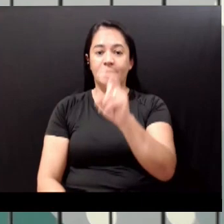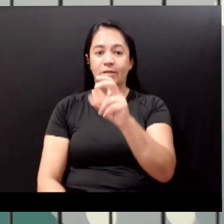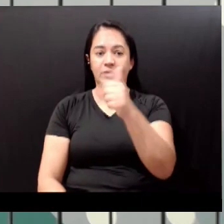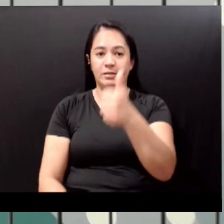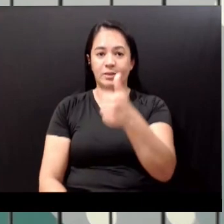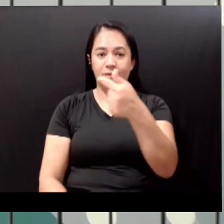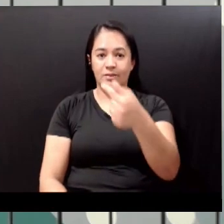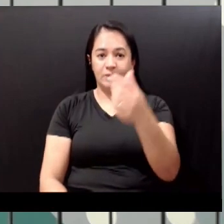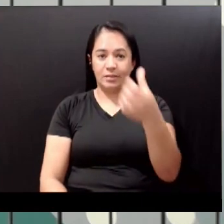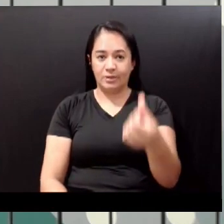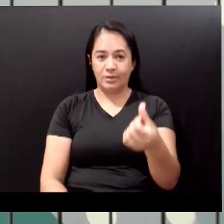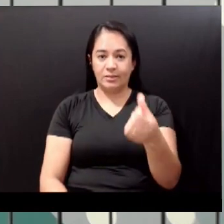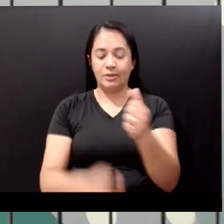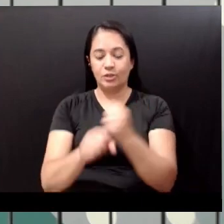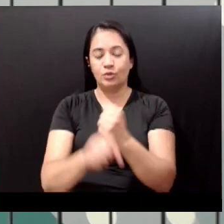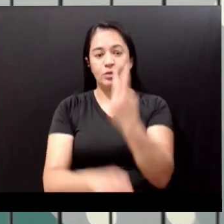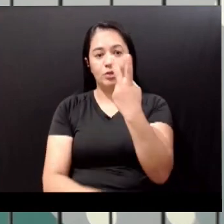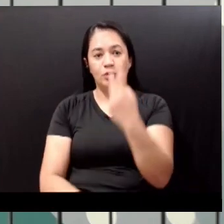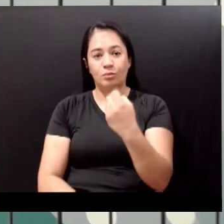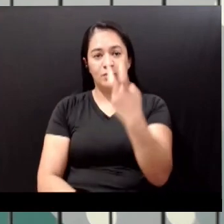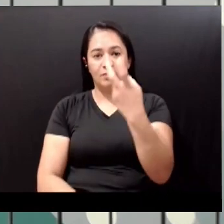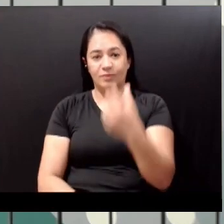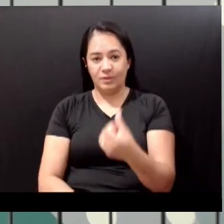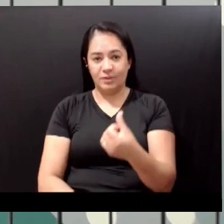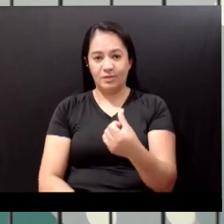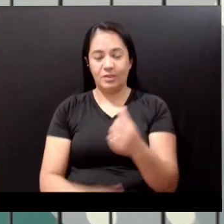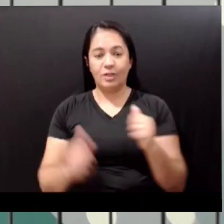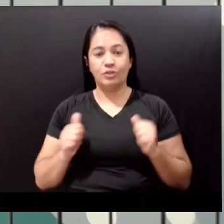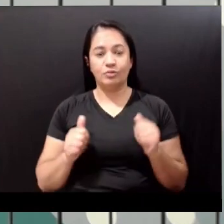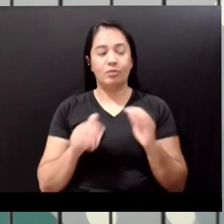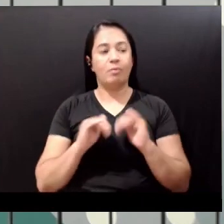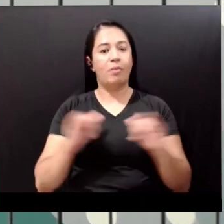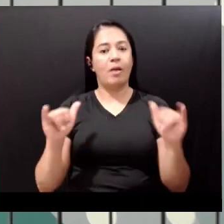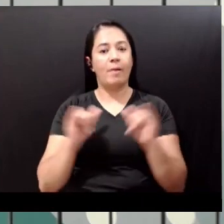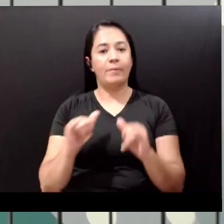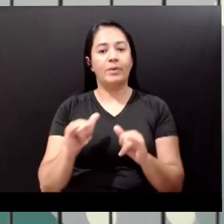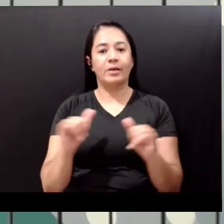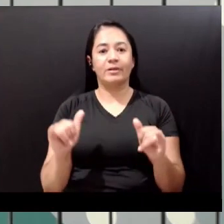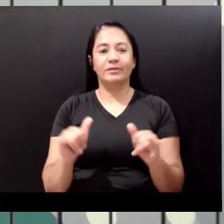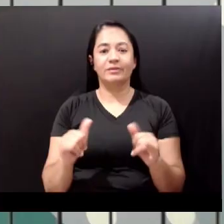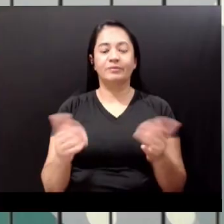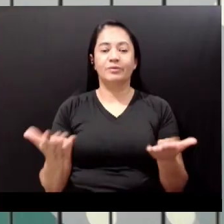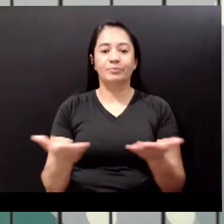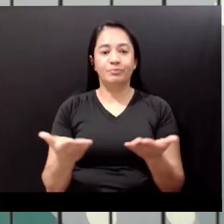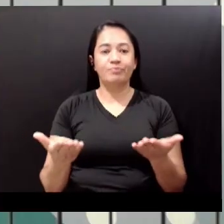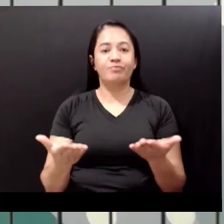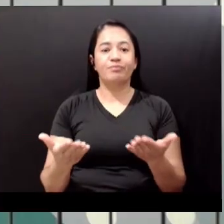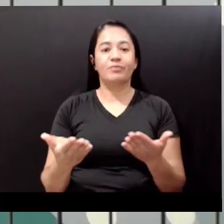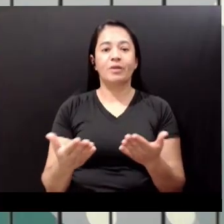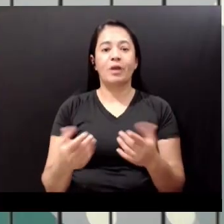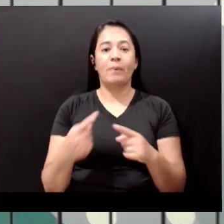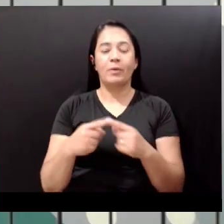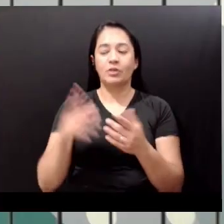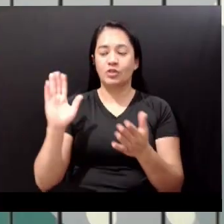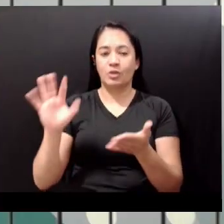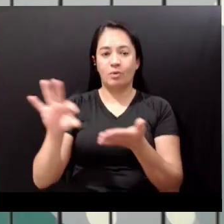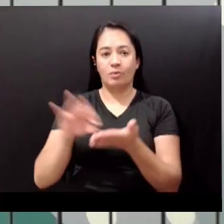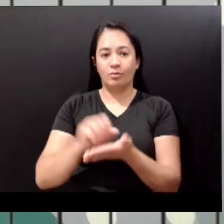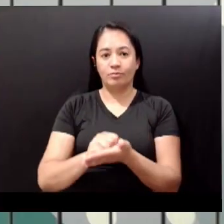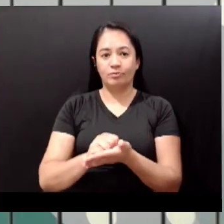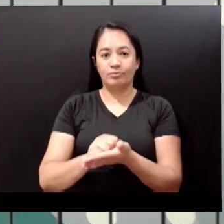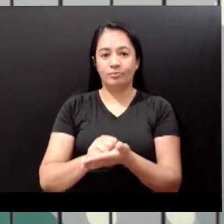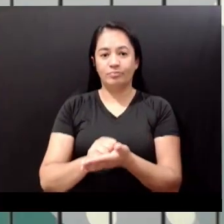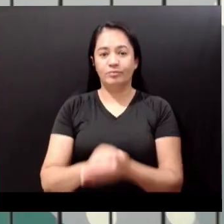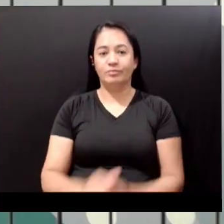15.176 de 2025, que determina a medida, foi publicada no Diário Oficial da União, após ser